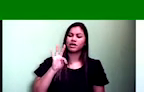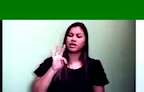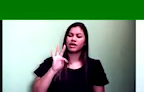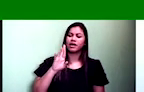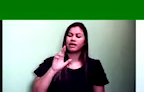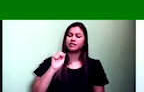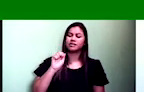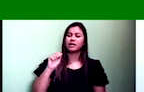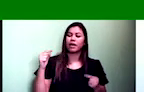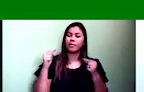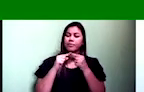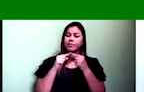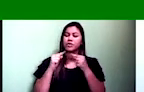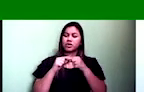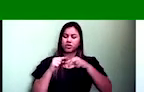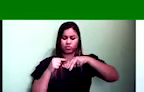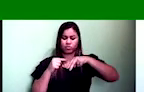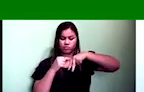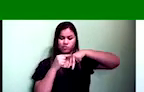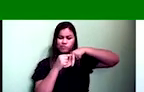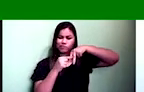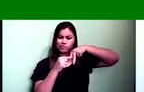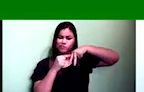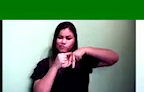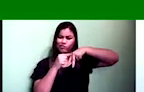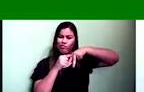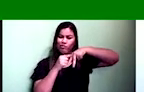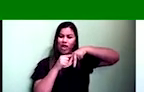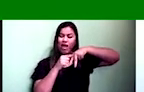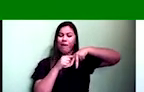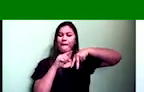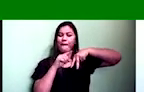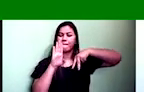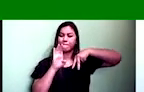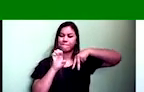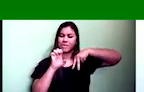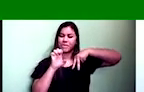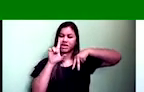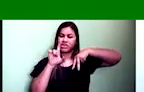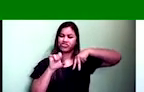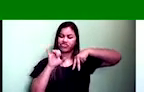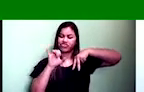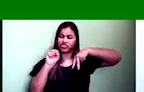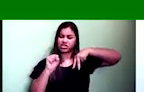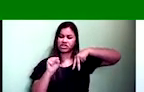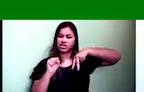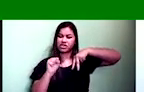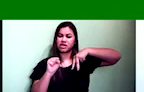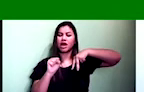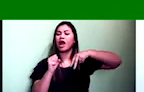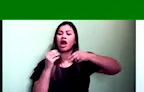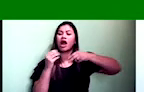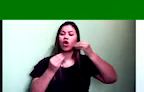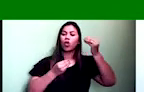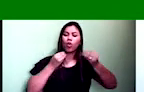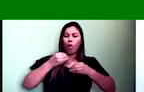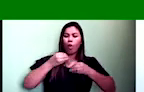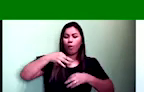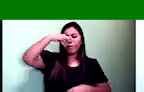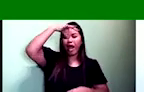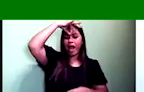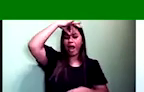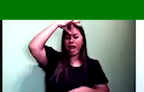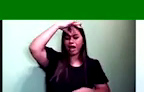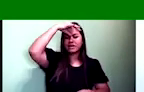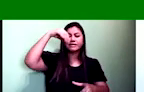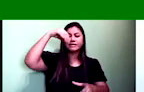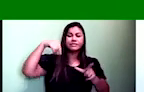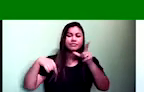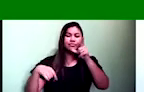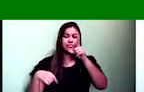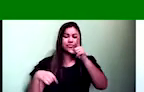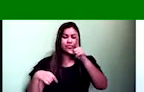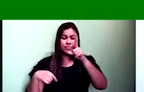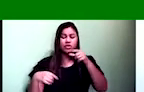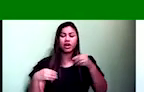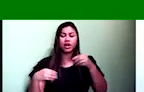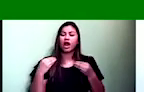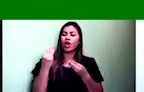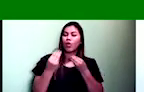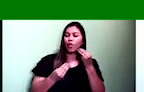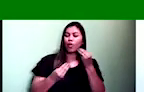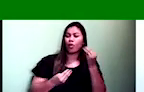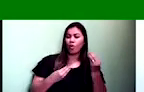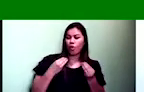da bexiga para o meio externo, através do pênis no homem e da vagina na mulher, não